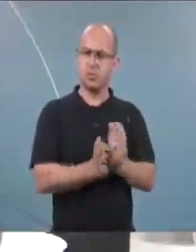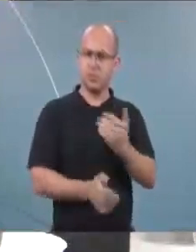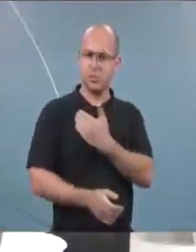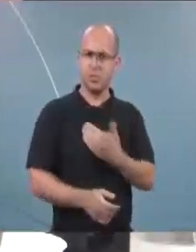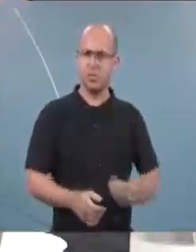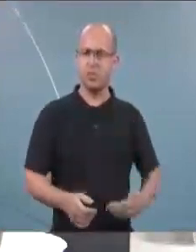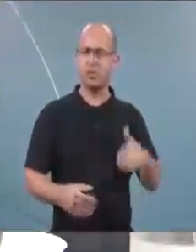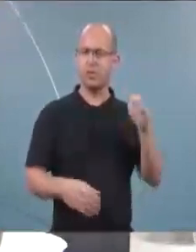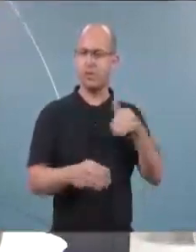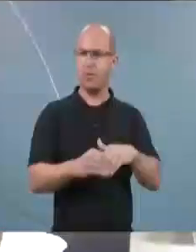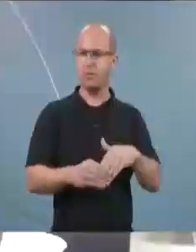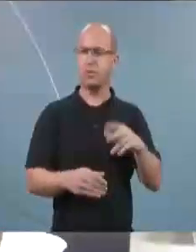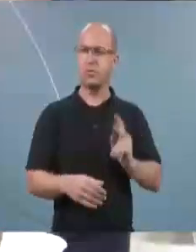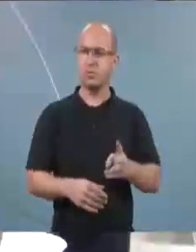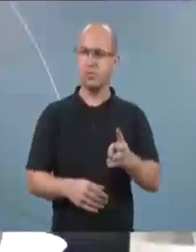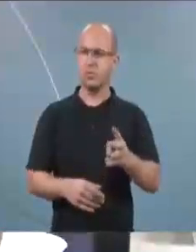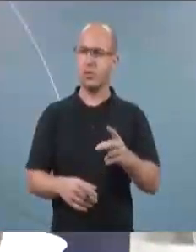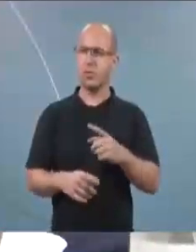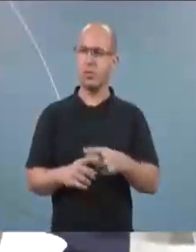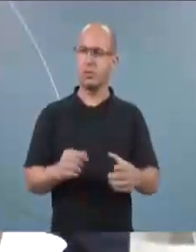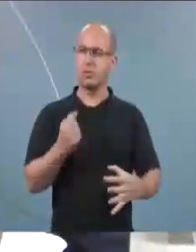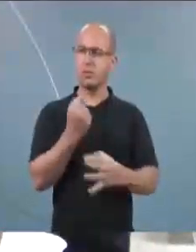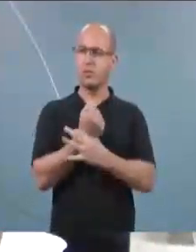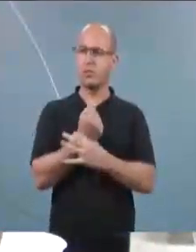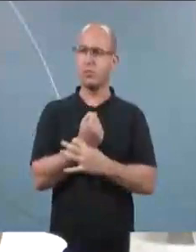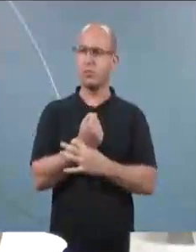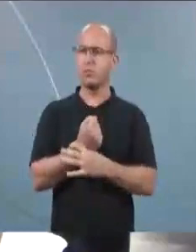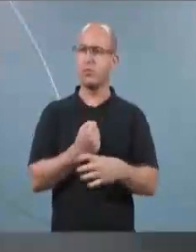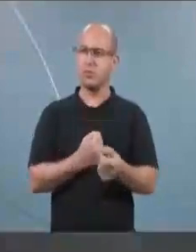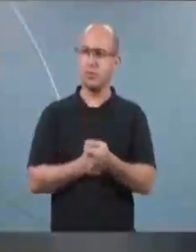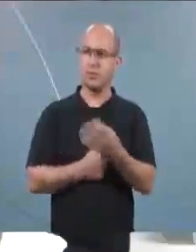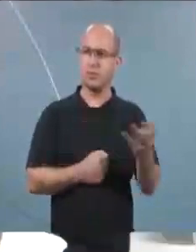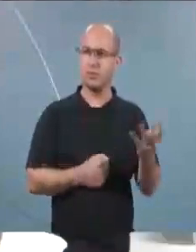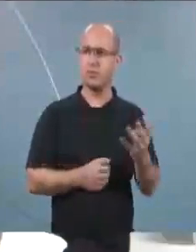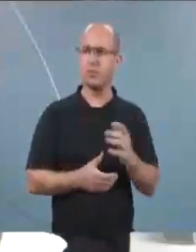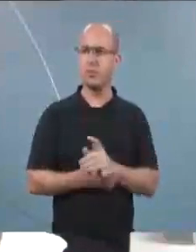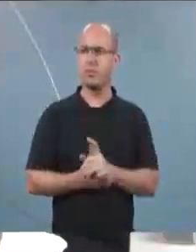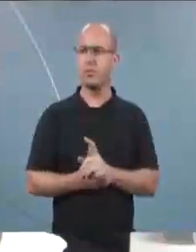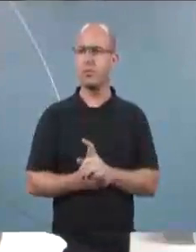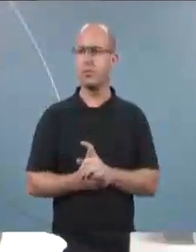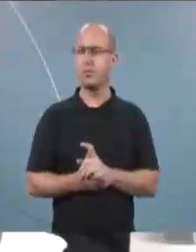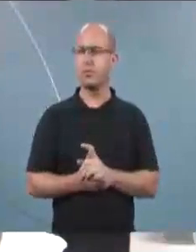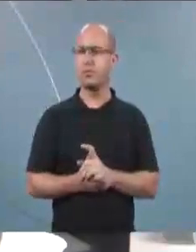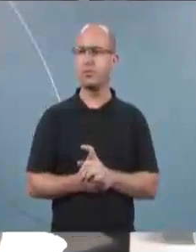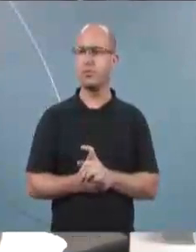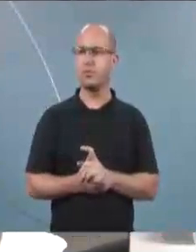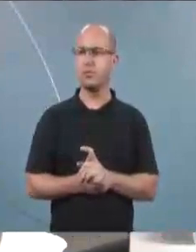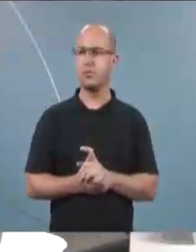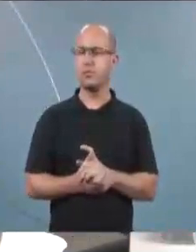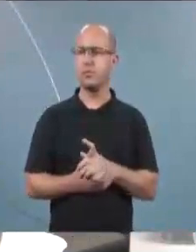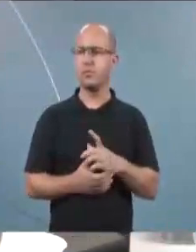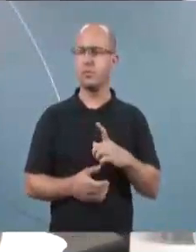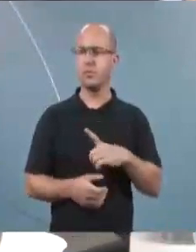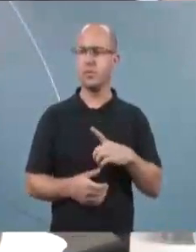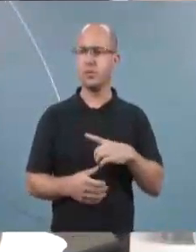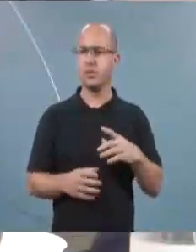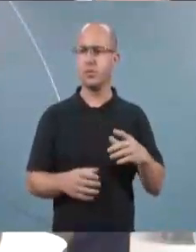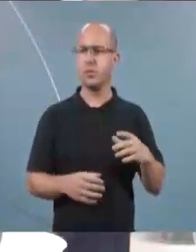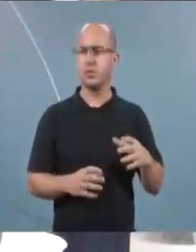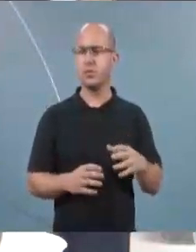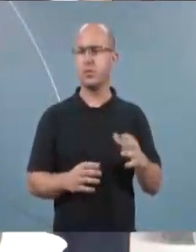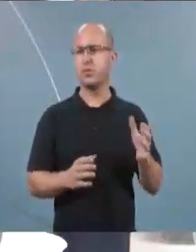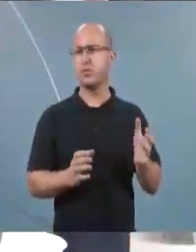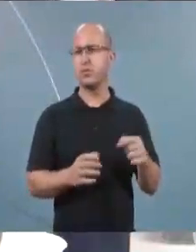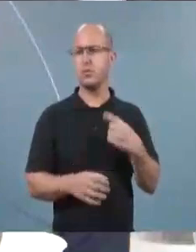quiser a gente quer só que seja garantido também o quum pras matérias que sejam de autoria de nossa